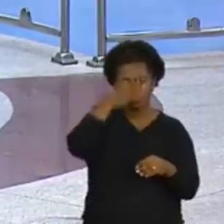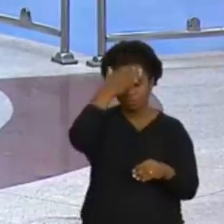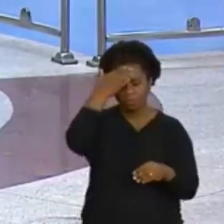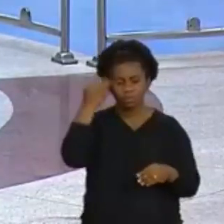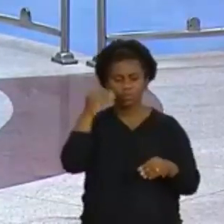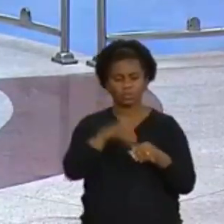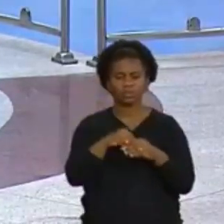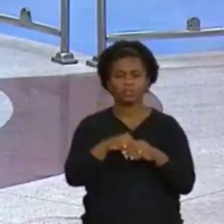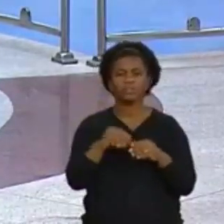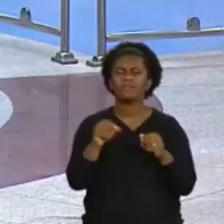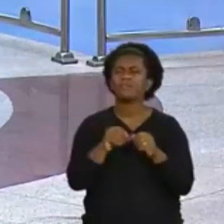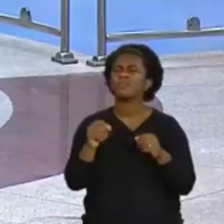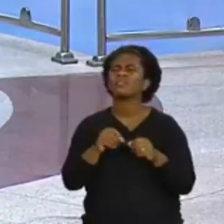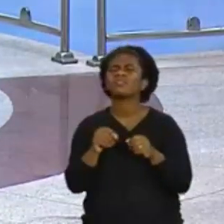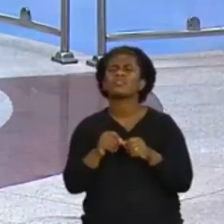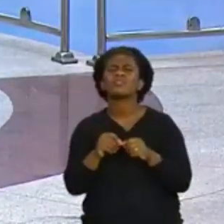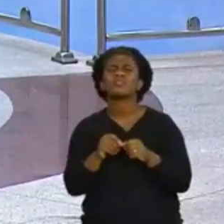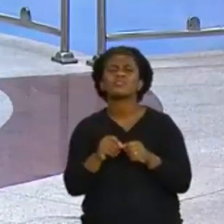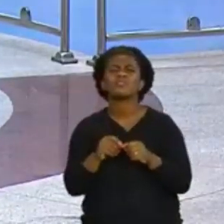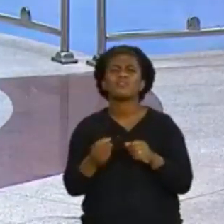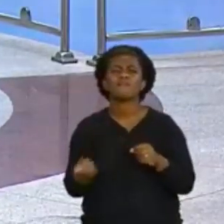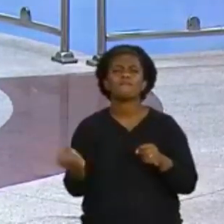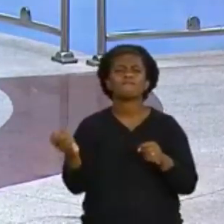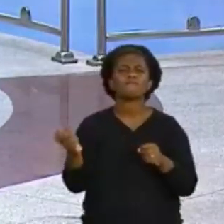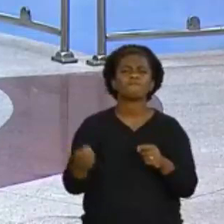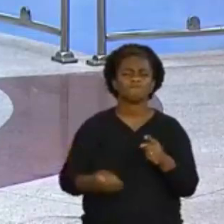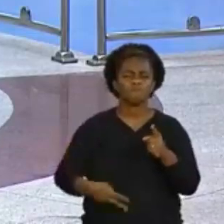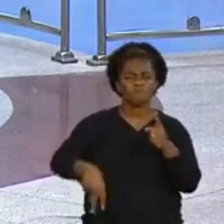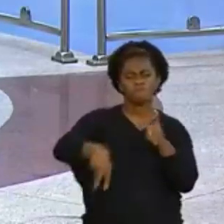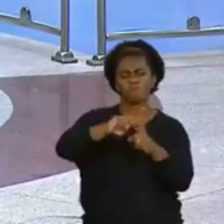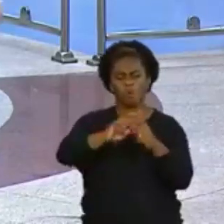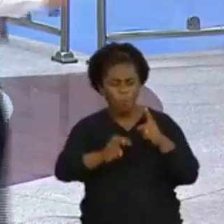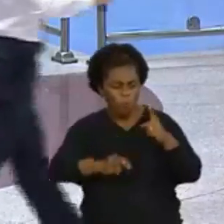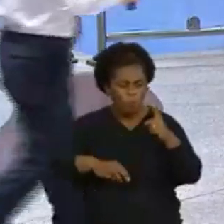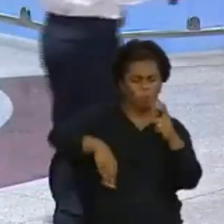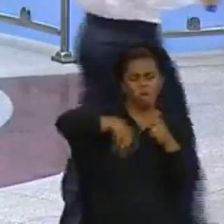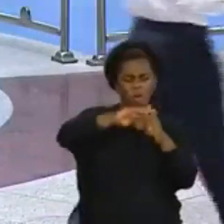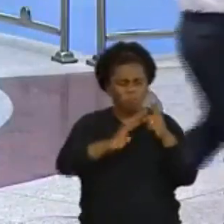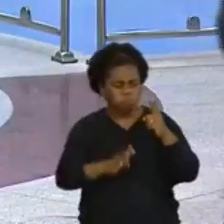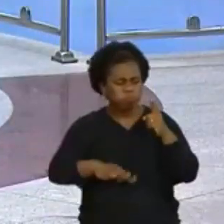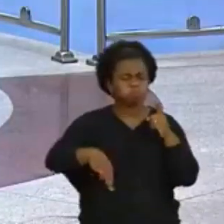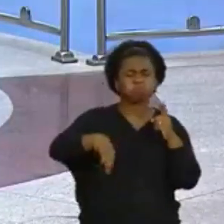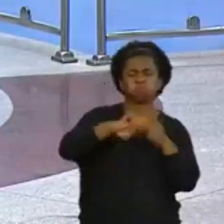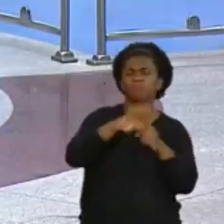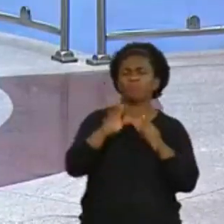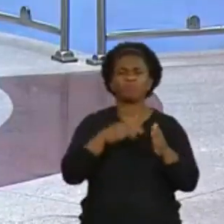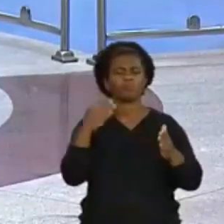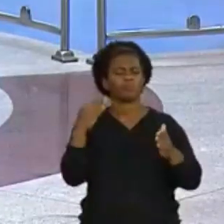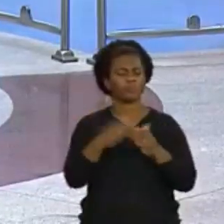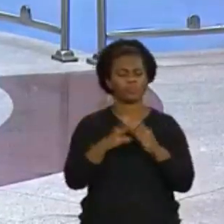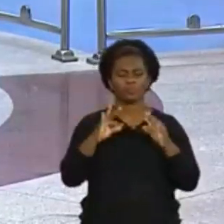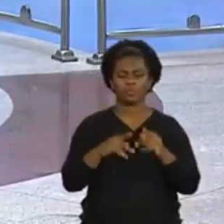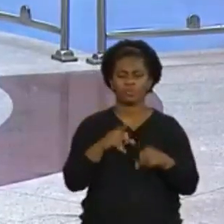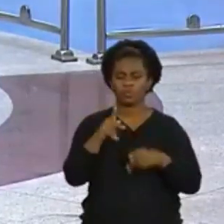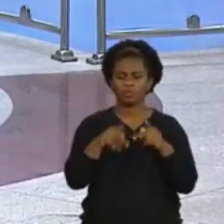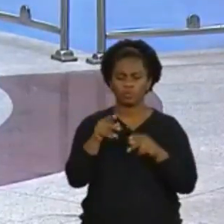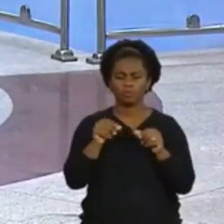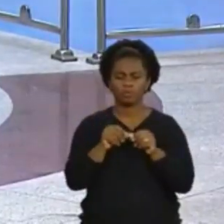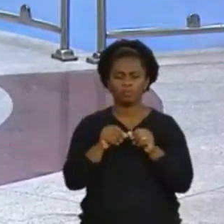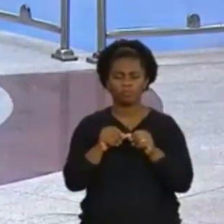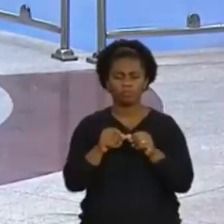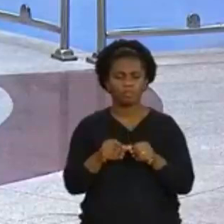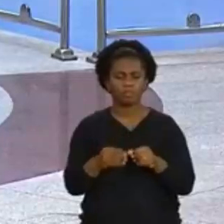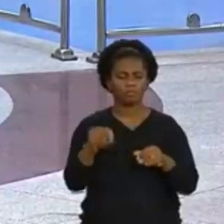Deus, voltar milhares de vezes mais tudo que o teu povo tem depositado no teu altar. Esse povo que